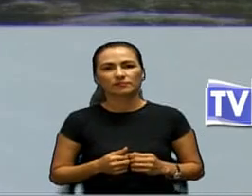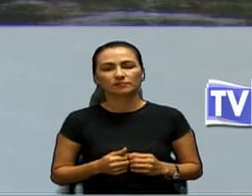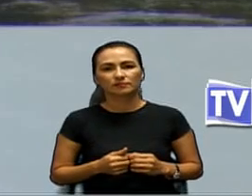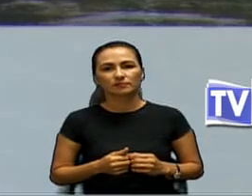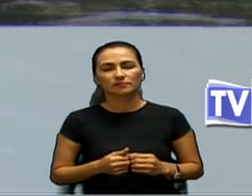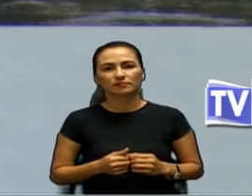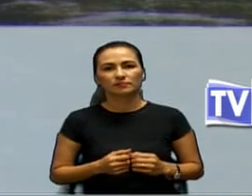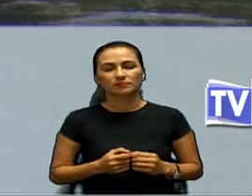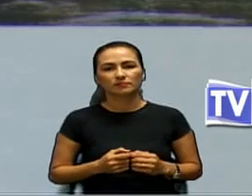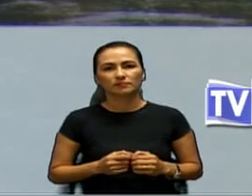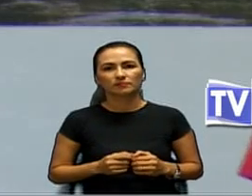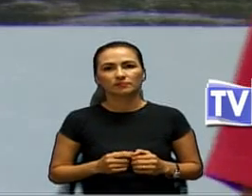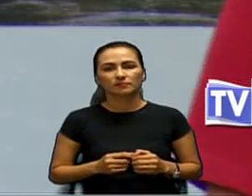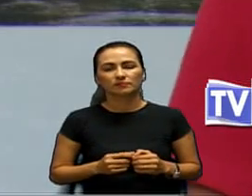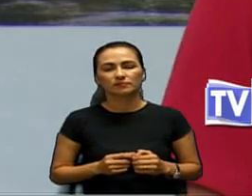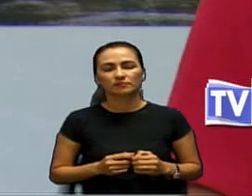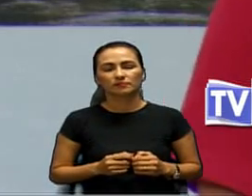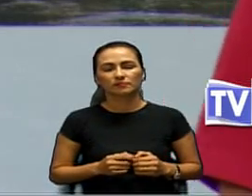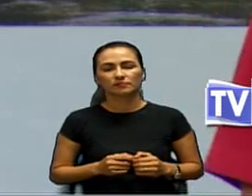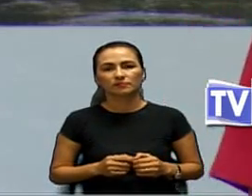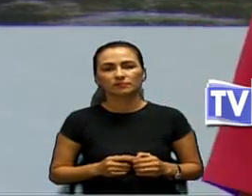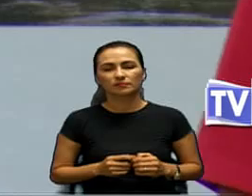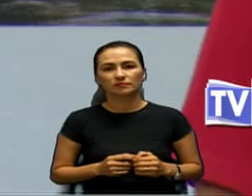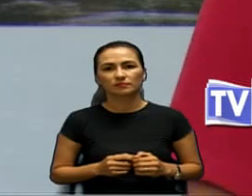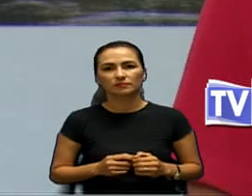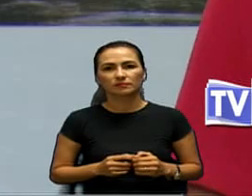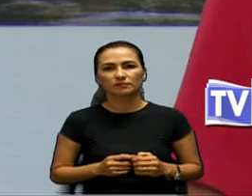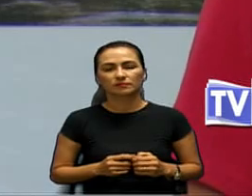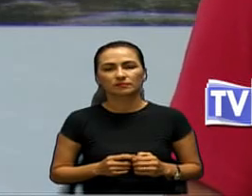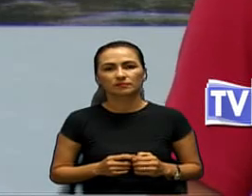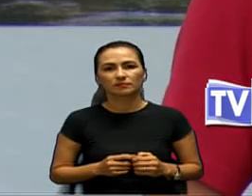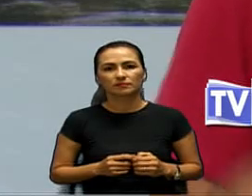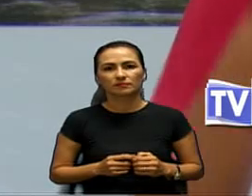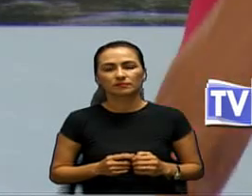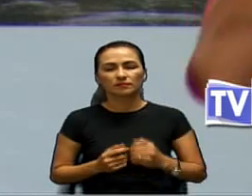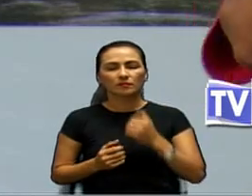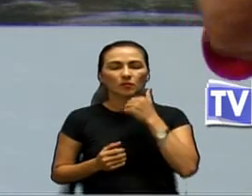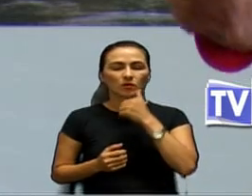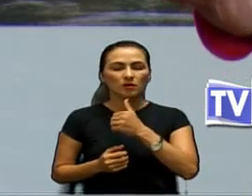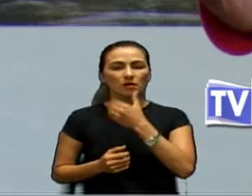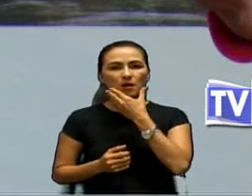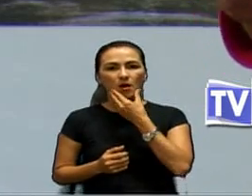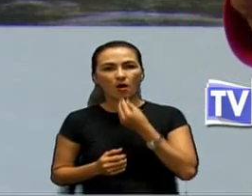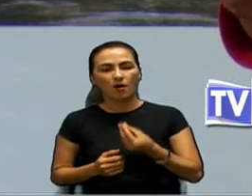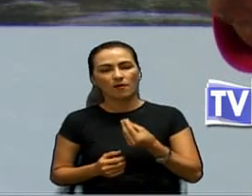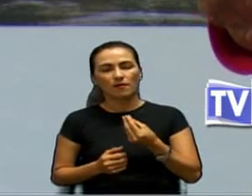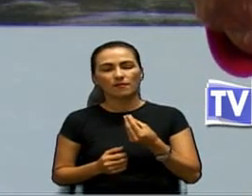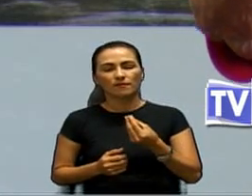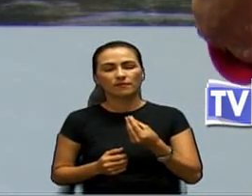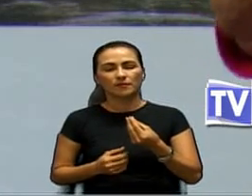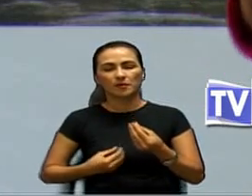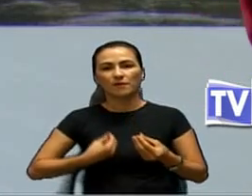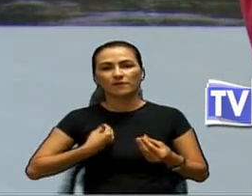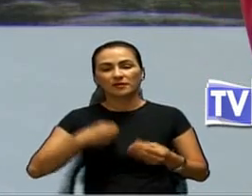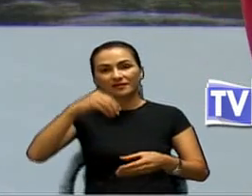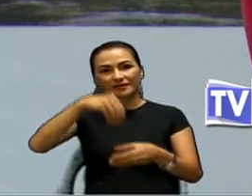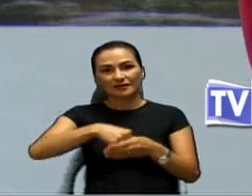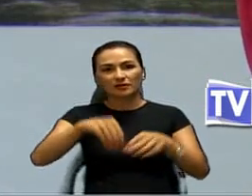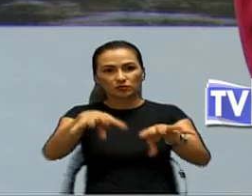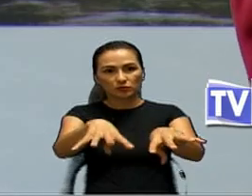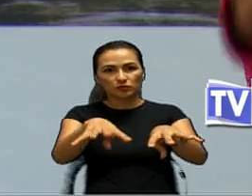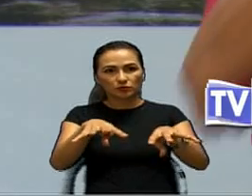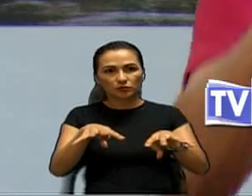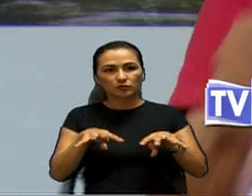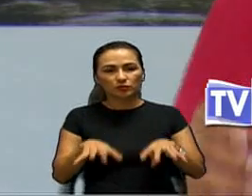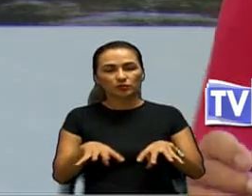acompanham, aos senhores e senhoras presentes aqui nesse plenário, à